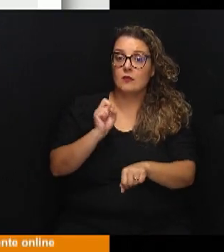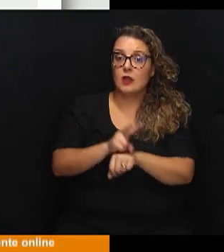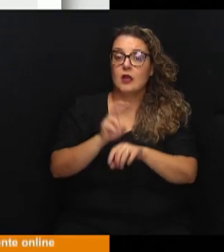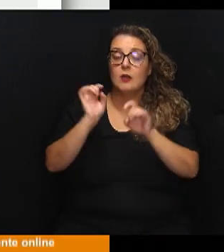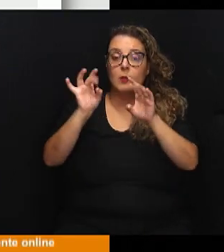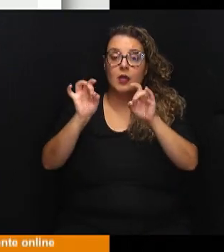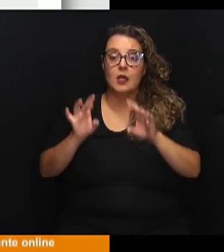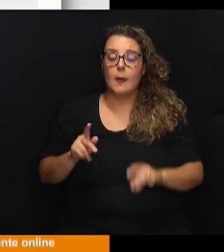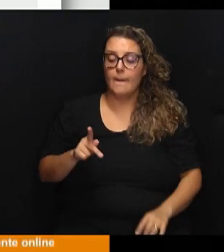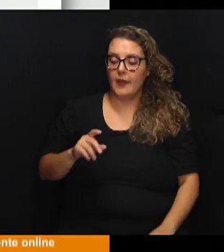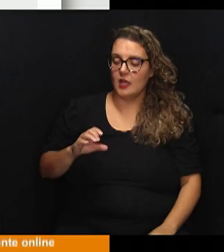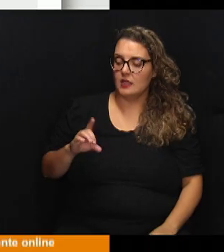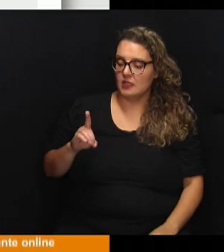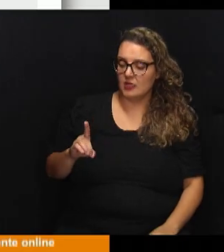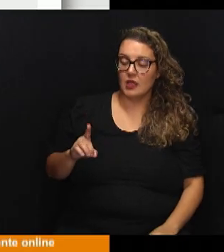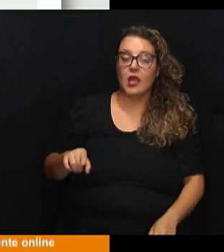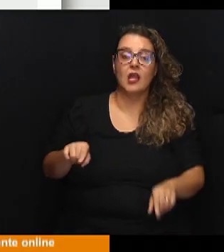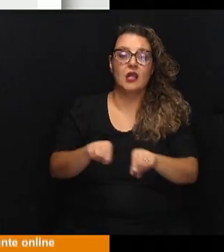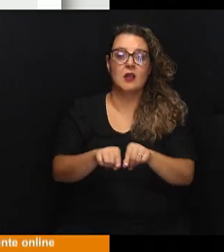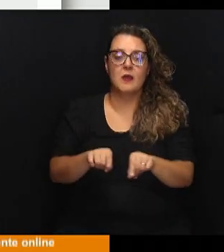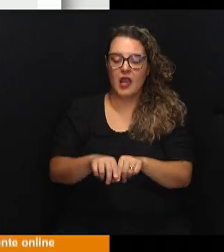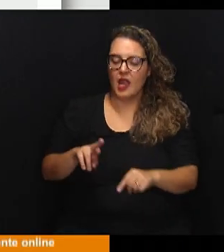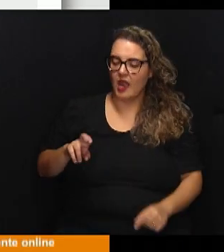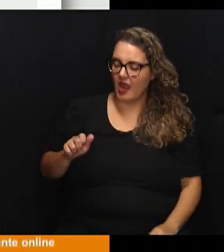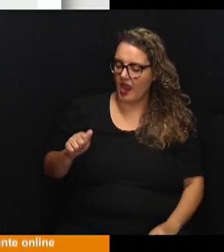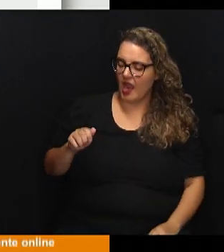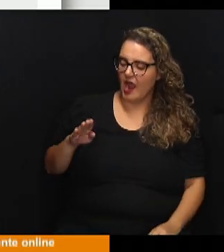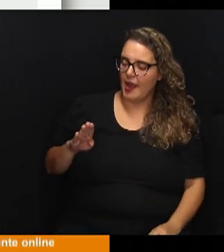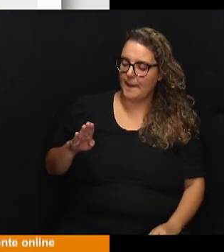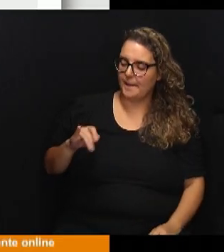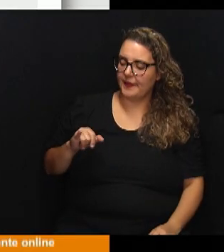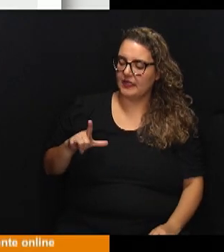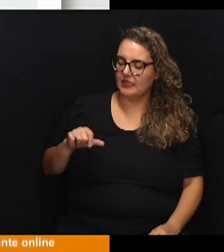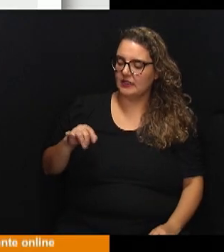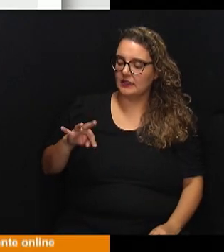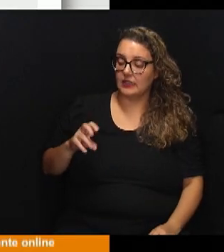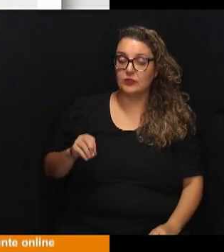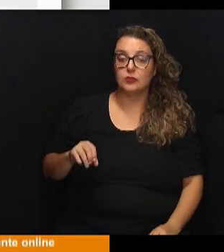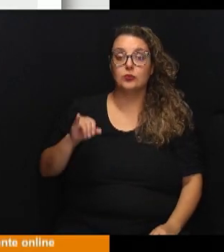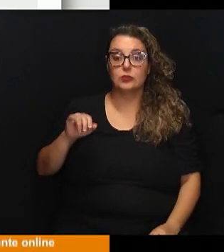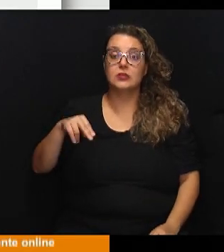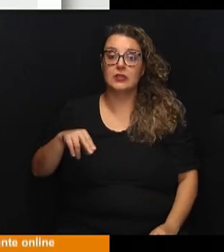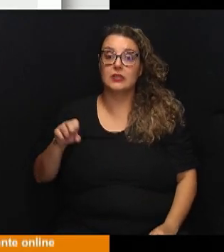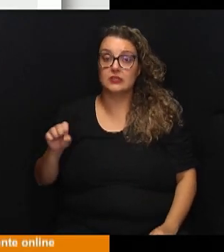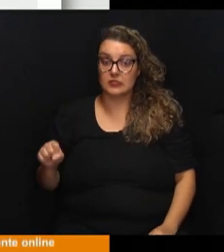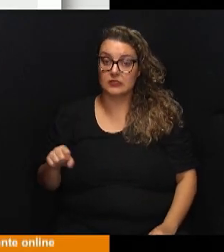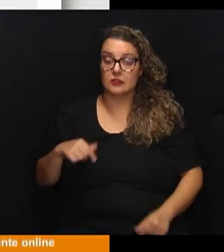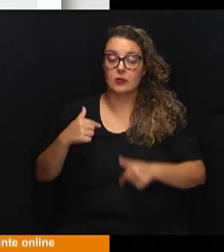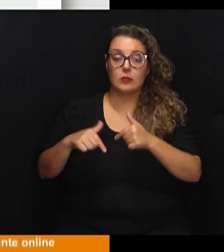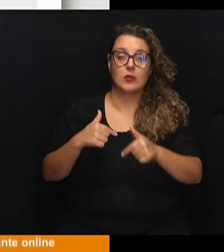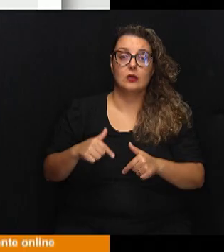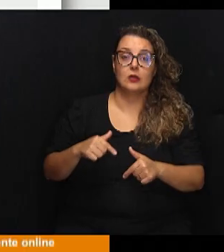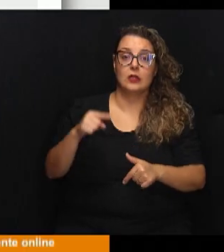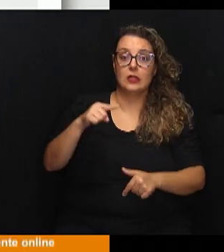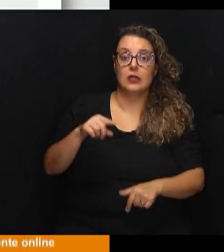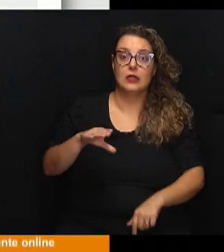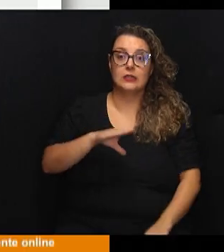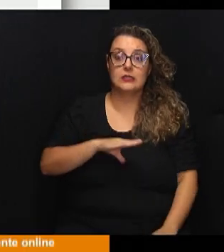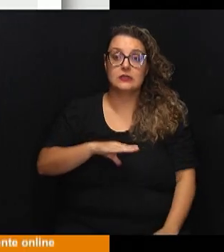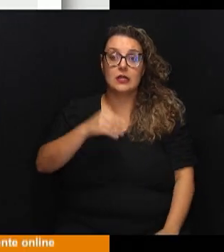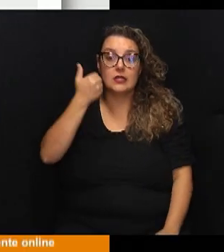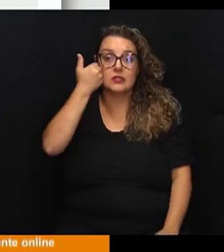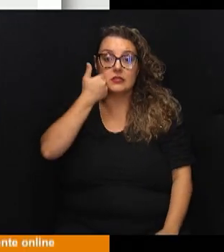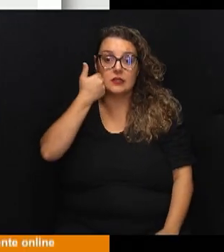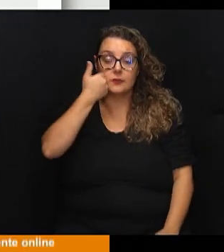exclusiva para PCD e reabilitado do INSS. Essa vaga é para trabalhar em Santa Bárbara do Oeste,